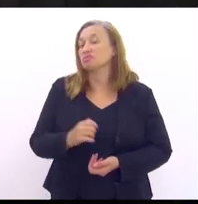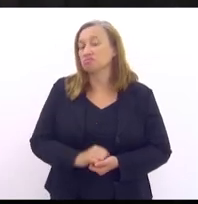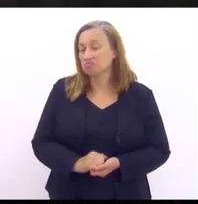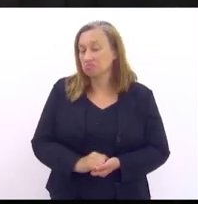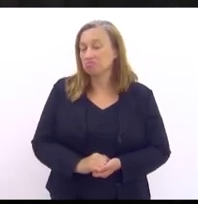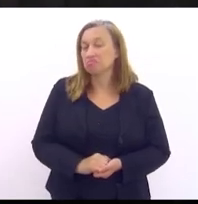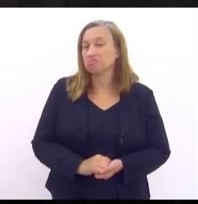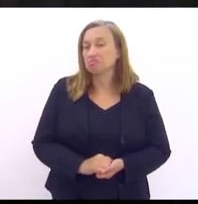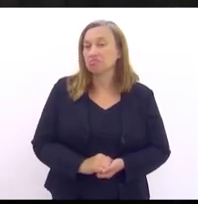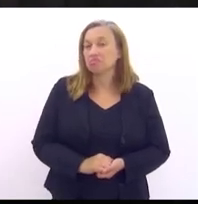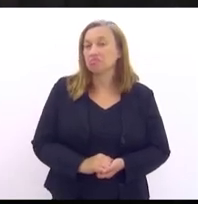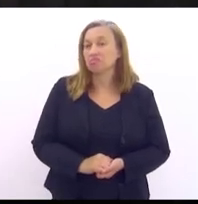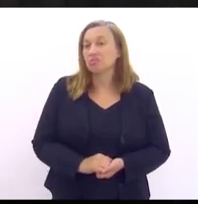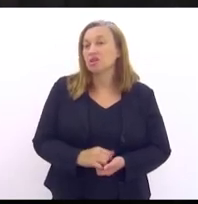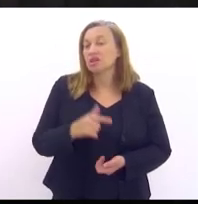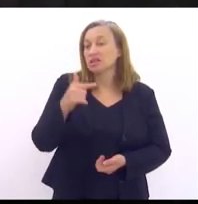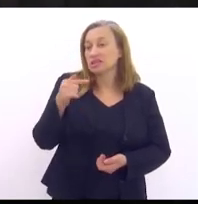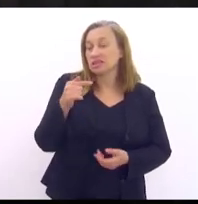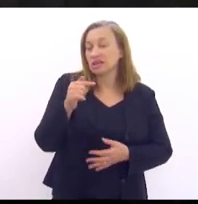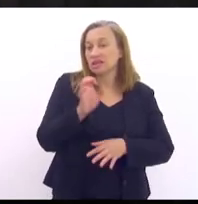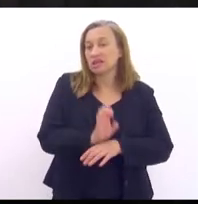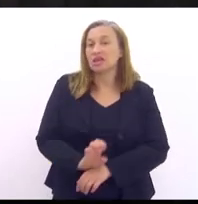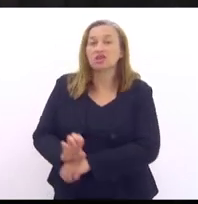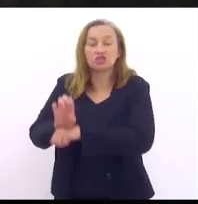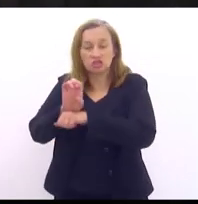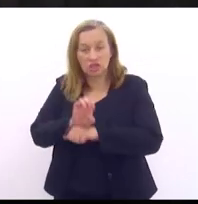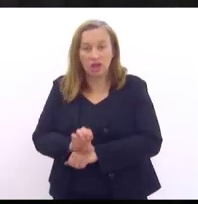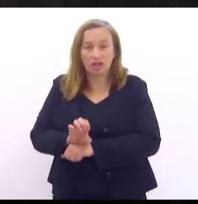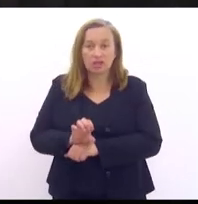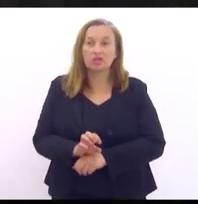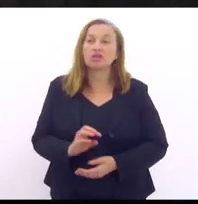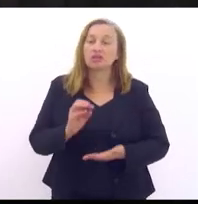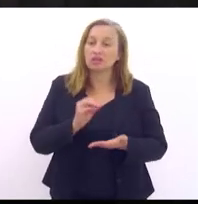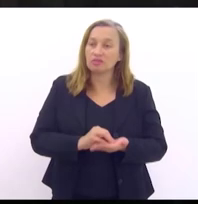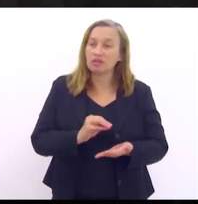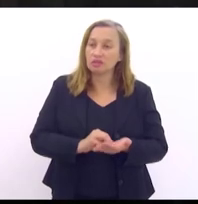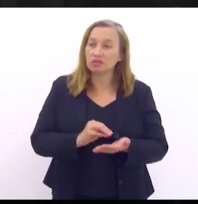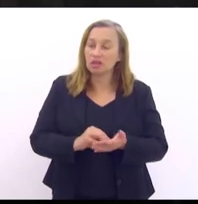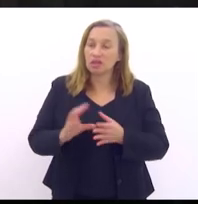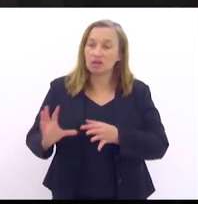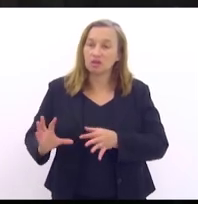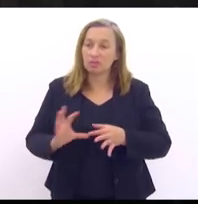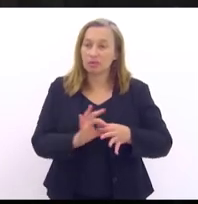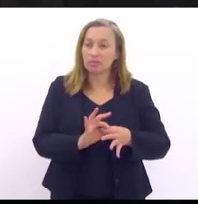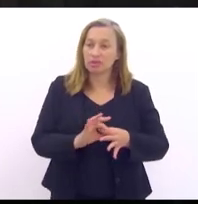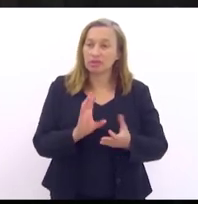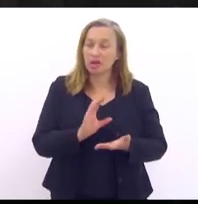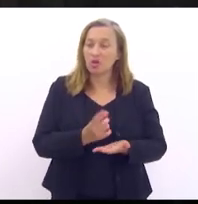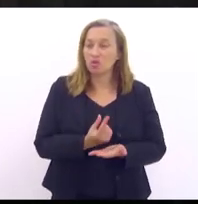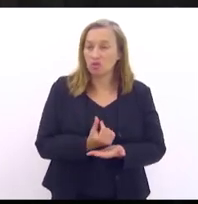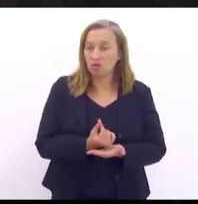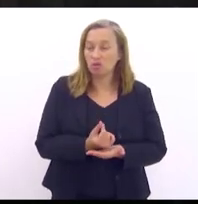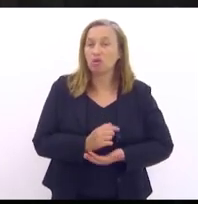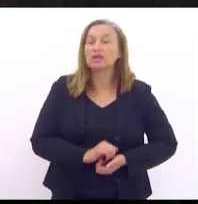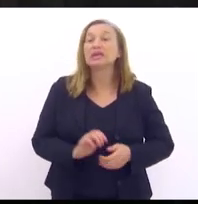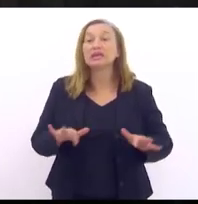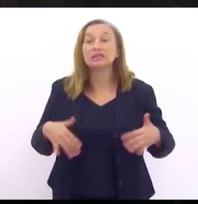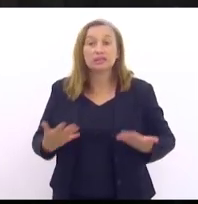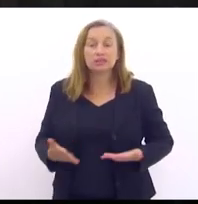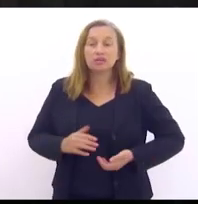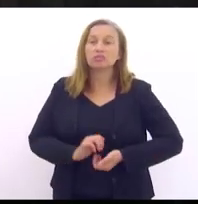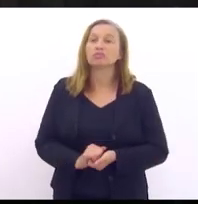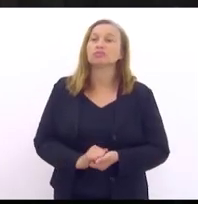percentuais nesses 7 estados que faltavam complementar as suas alíquotas. Então, essa vai passar a